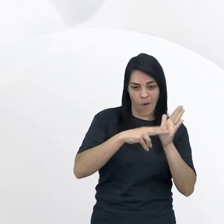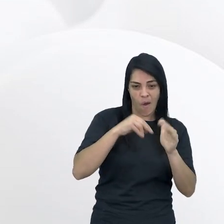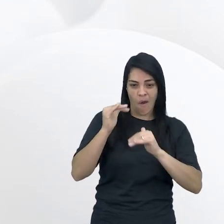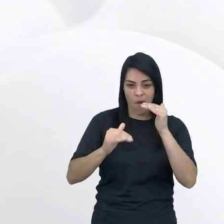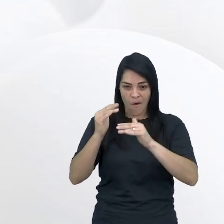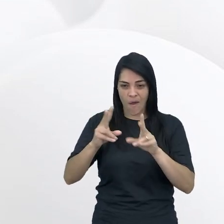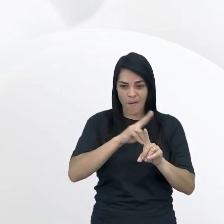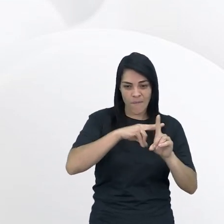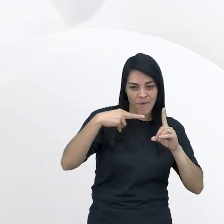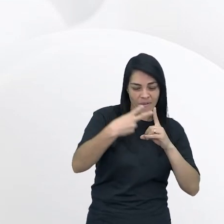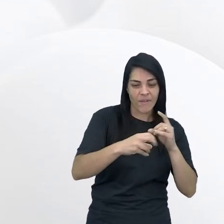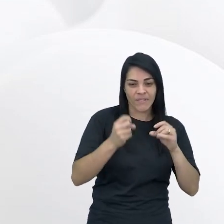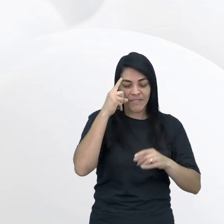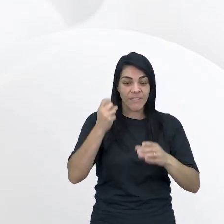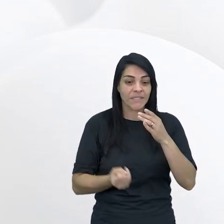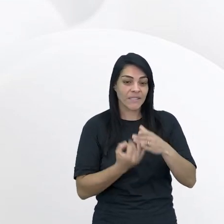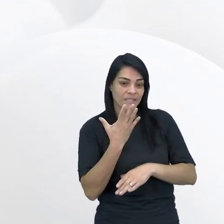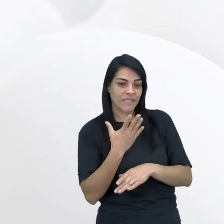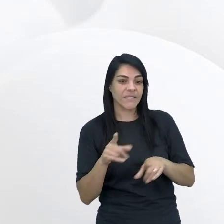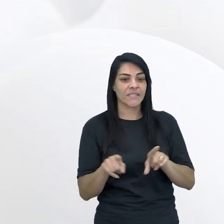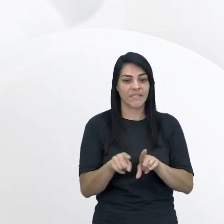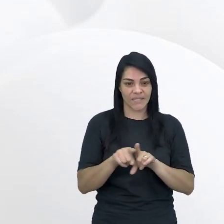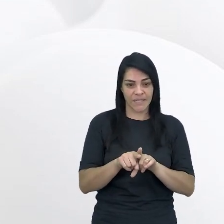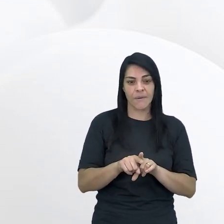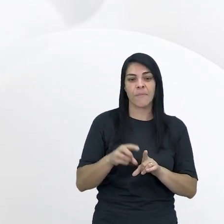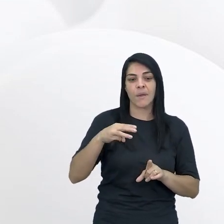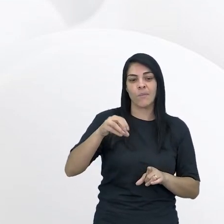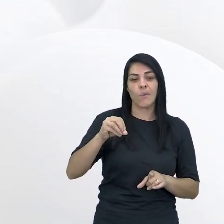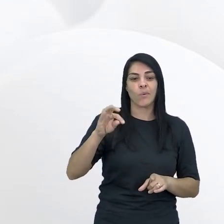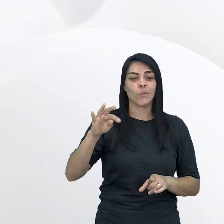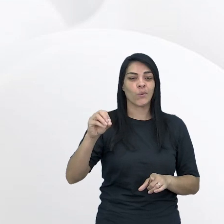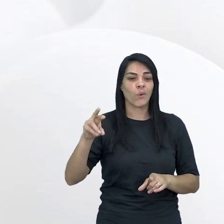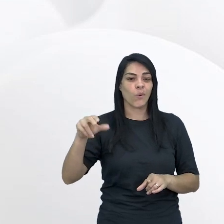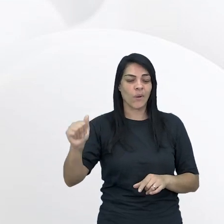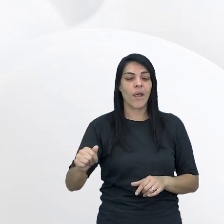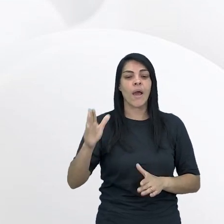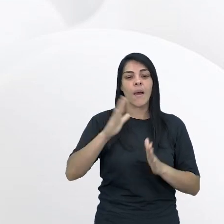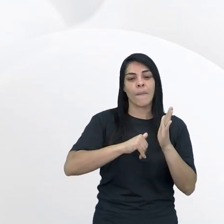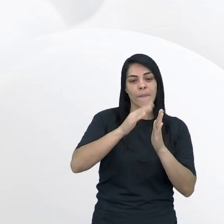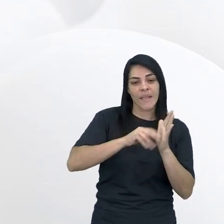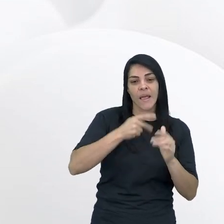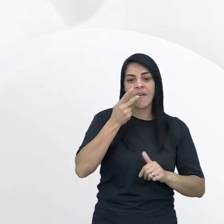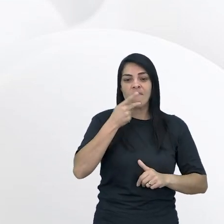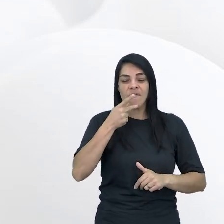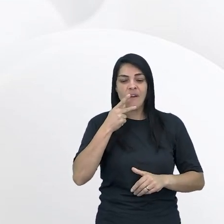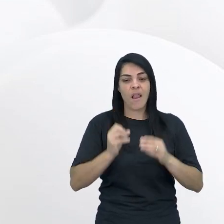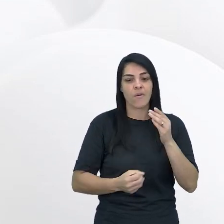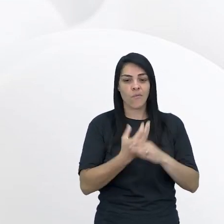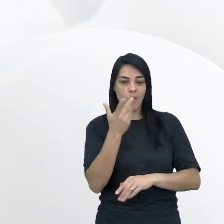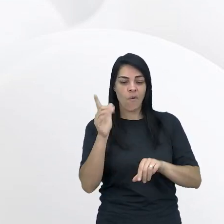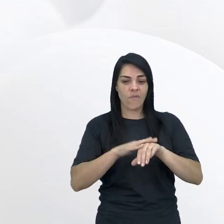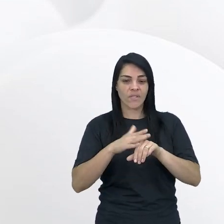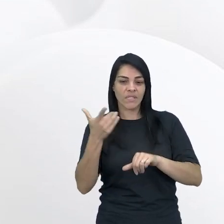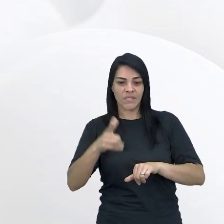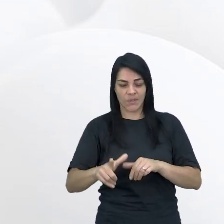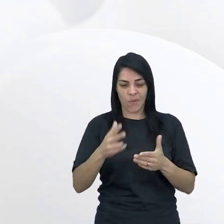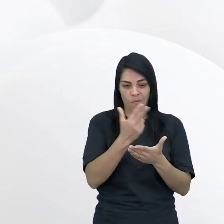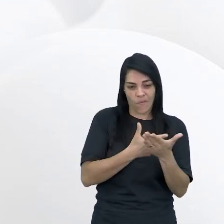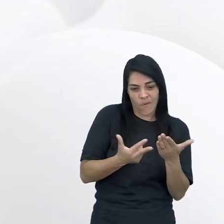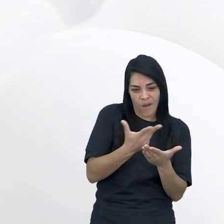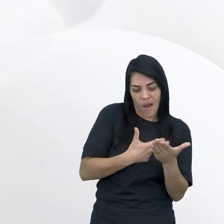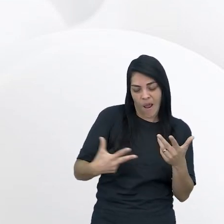da criatividade, as competências motoras, né? Pintar, falar, reproduzir, desenhar, no caso